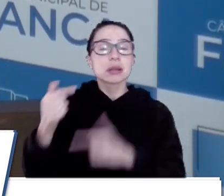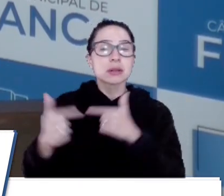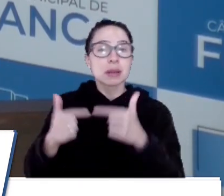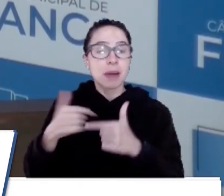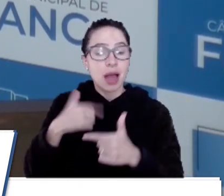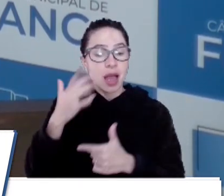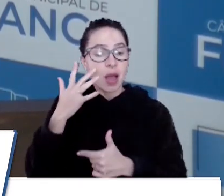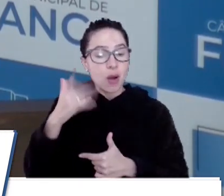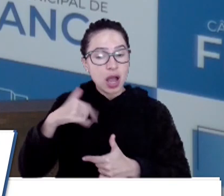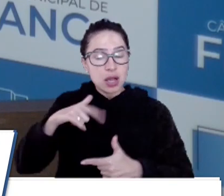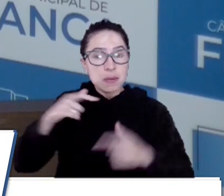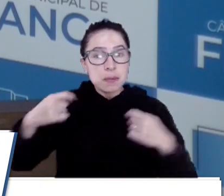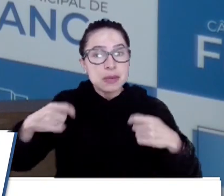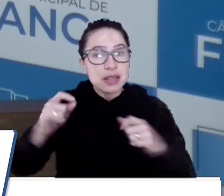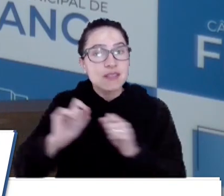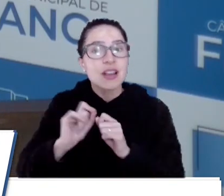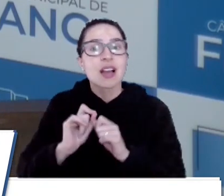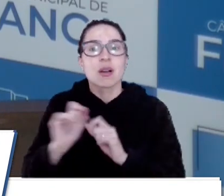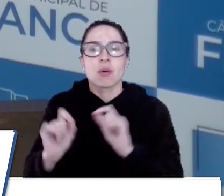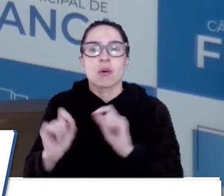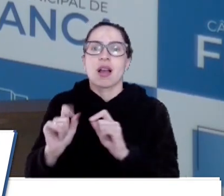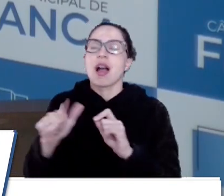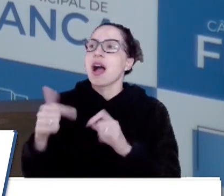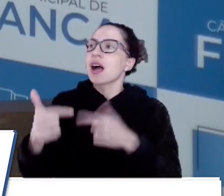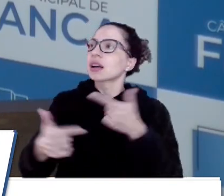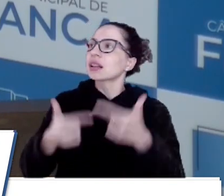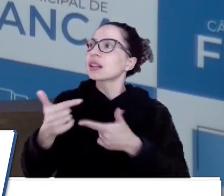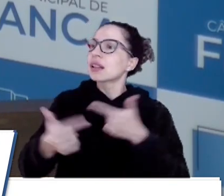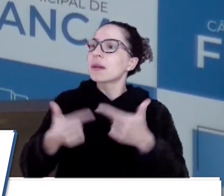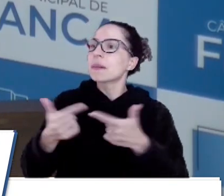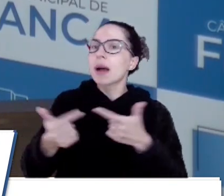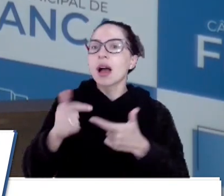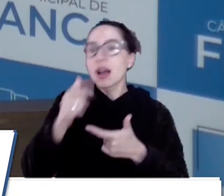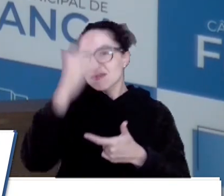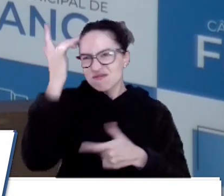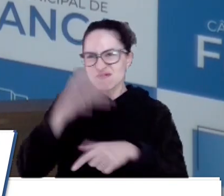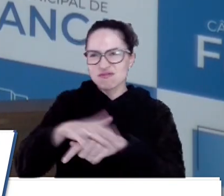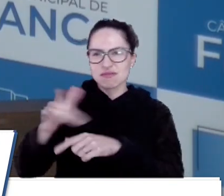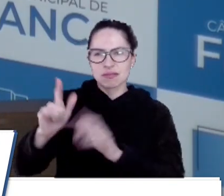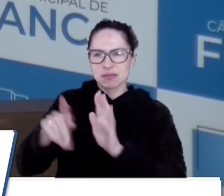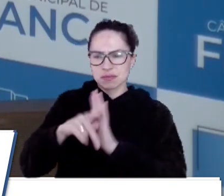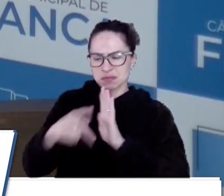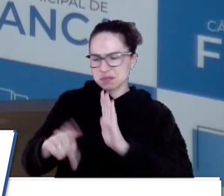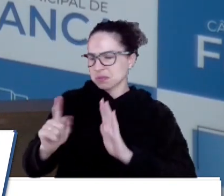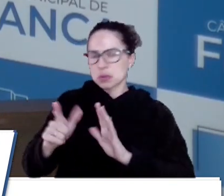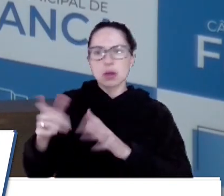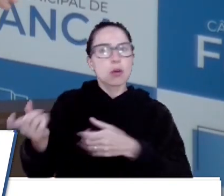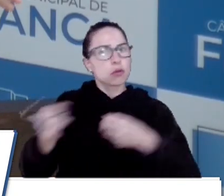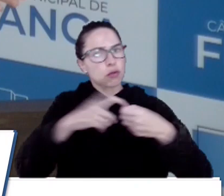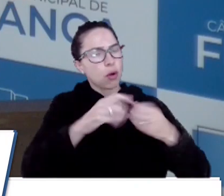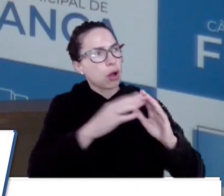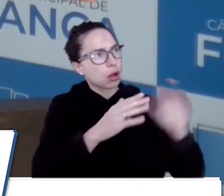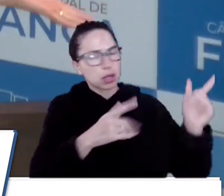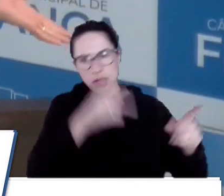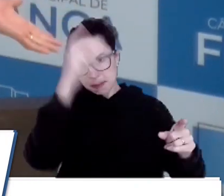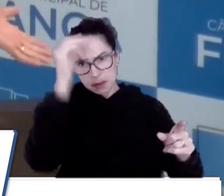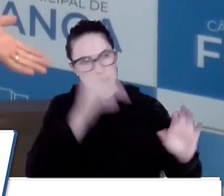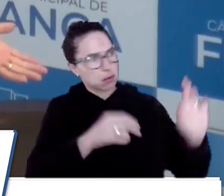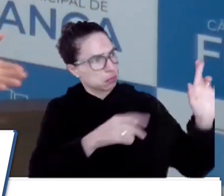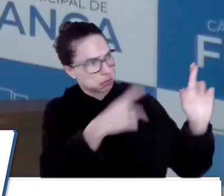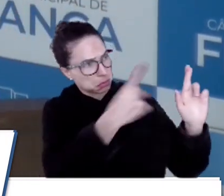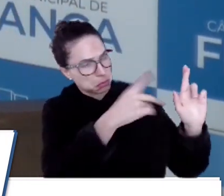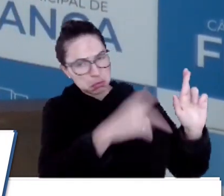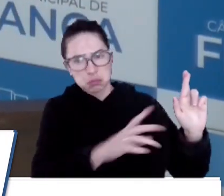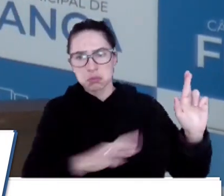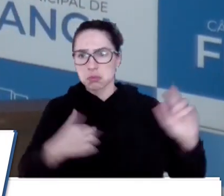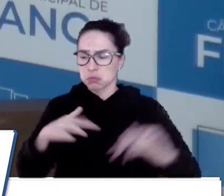precisa ser feito é esse trabalho de pegar essas pessoas que não são daqui, devolver para o município, fala para o prefeito, cuida dos seus aí.